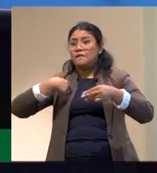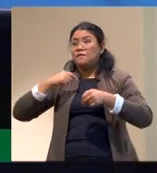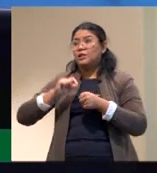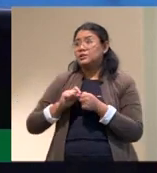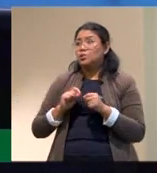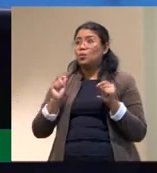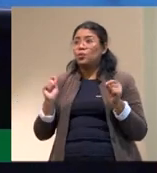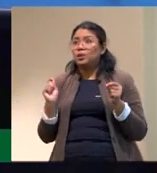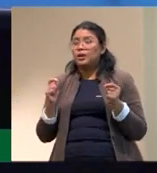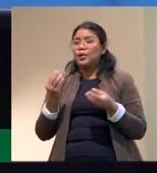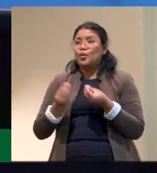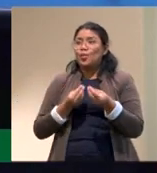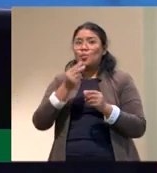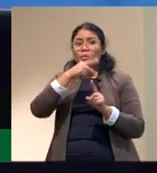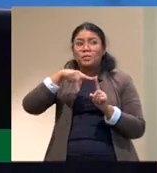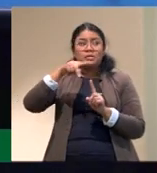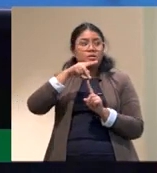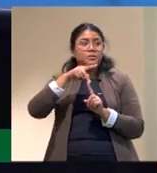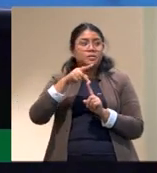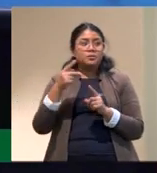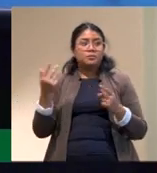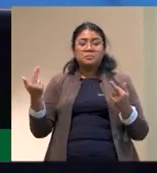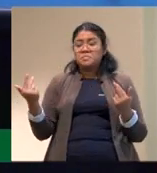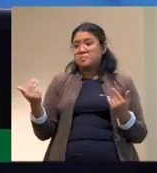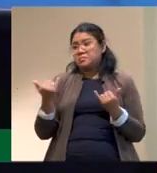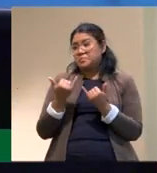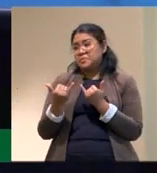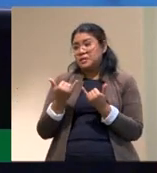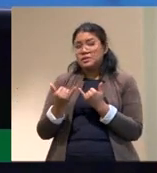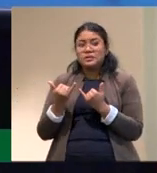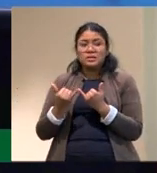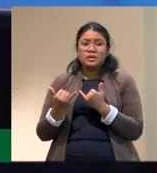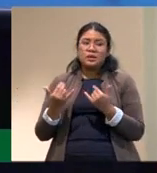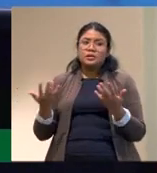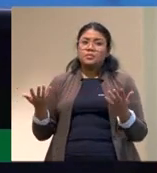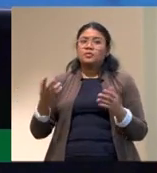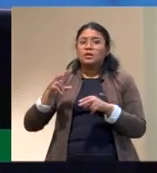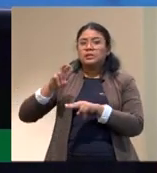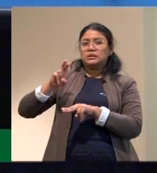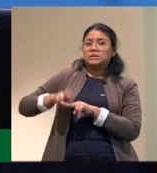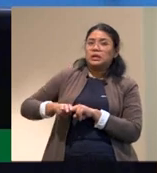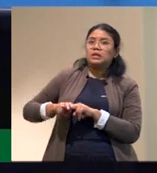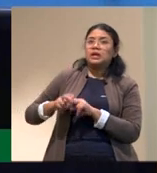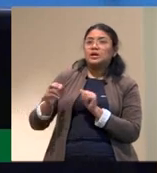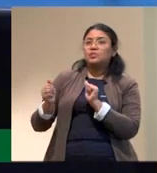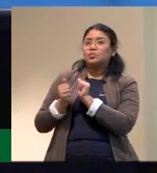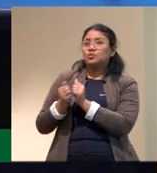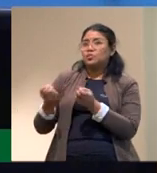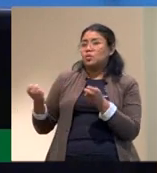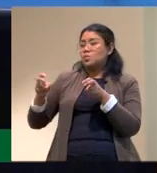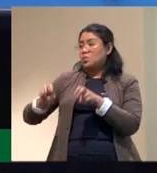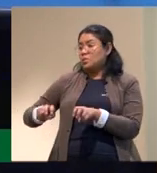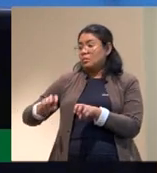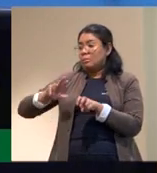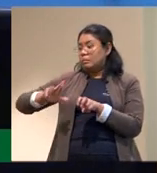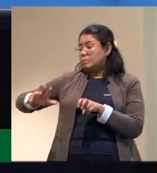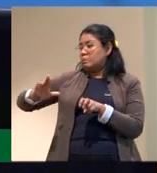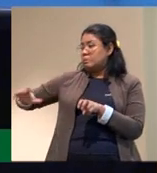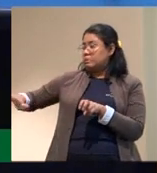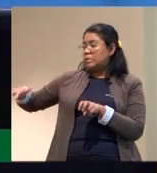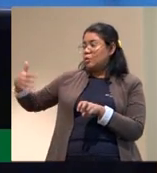oriento o meu planejamento? Era incrível, porque eu estava numa mesa sentada com a Tizuko Kishimoto, com a Sônia